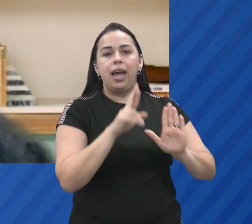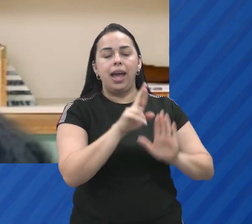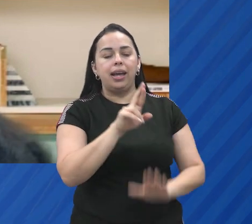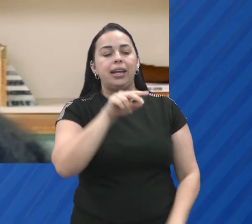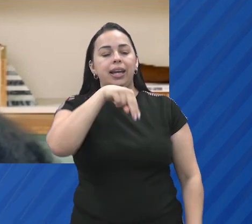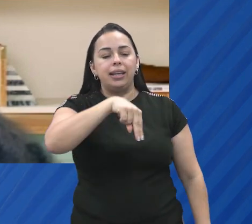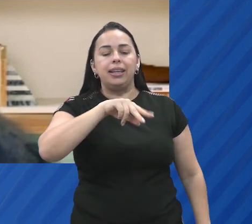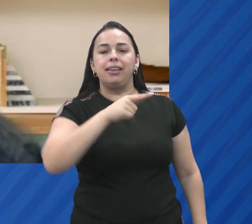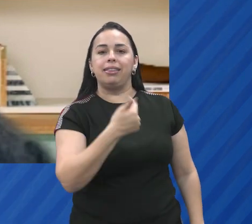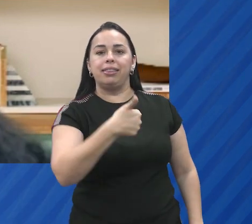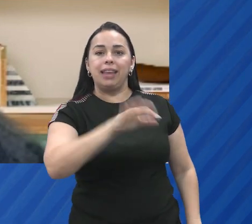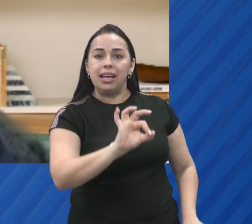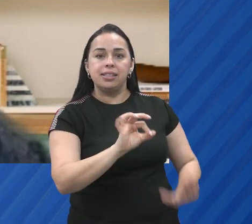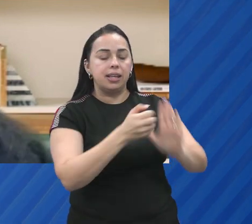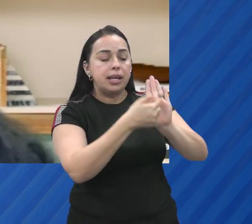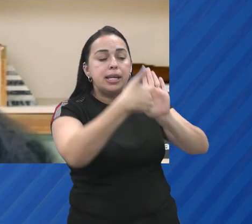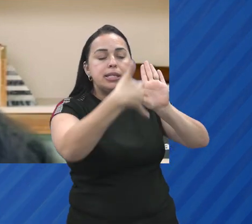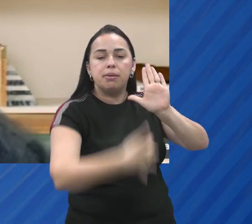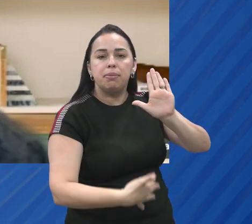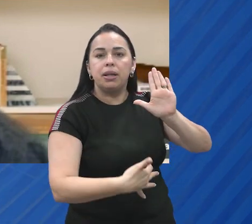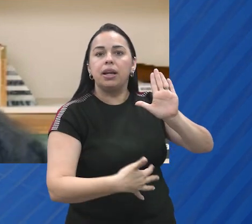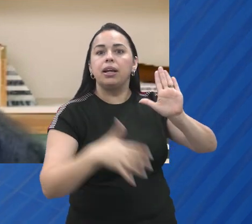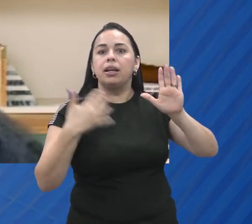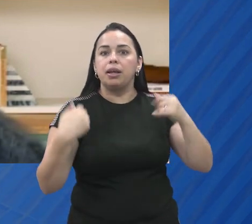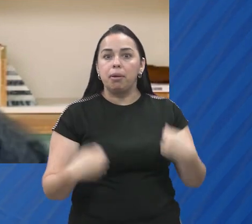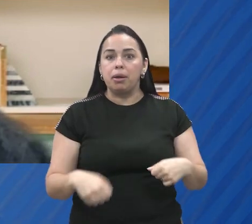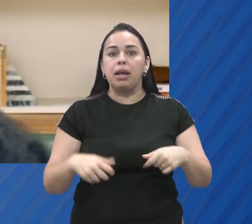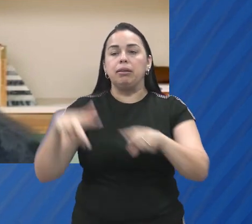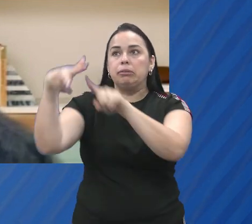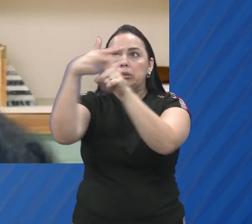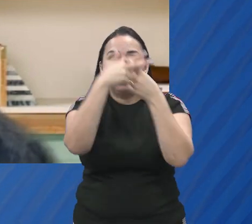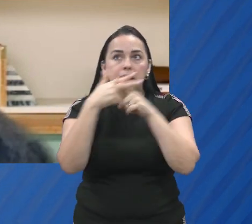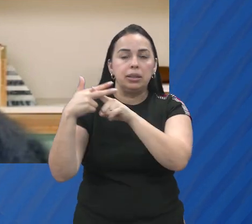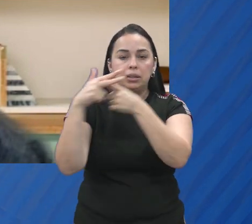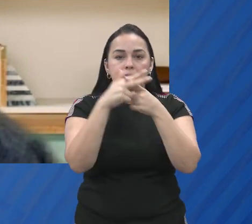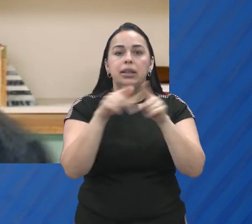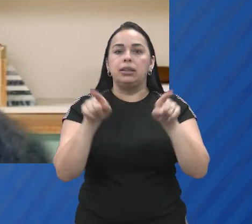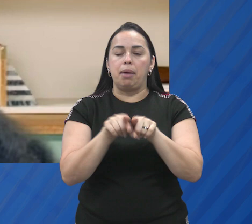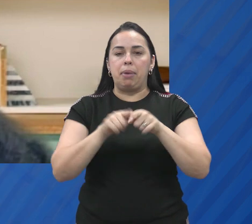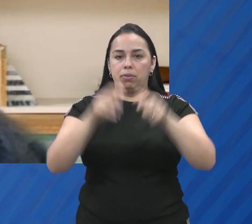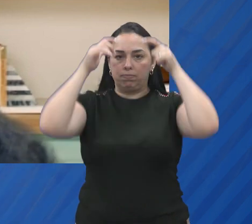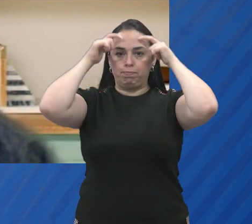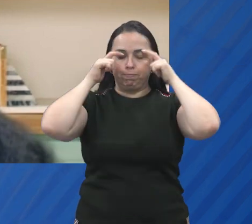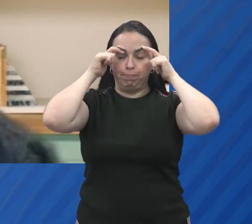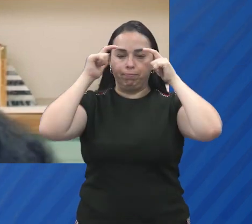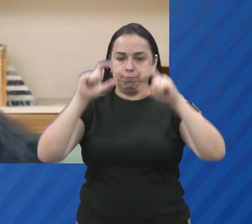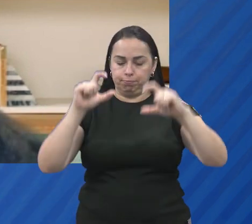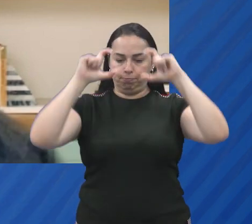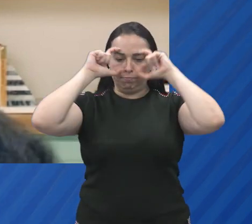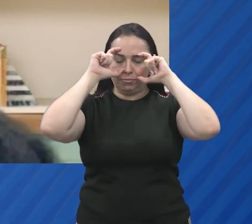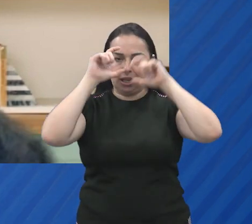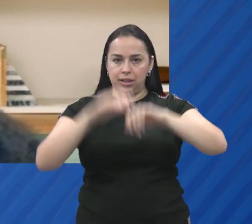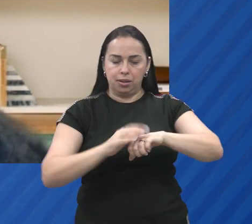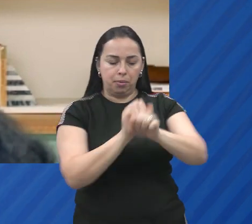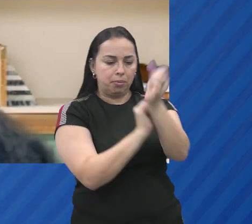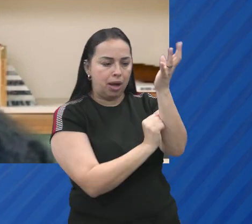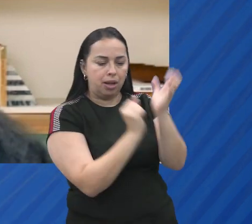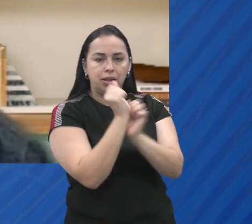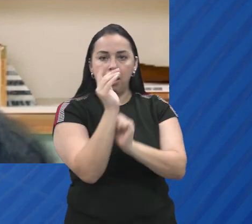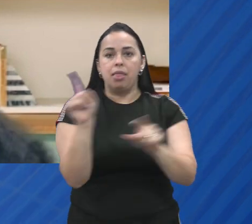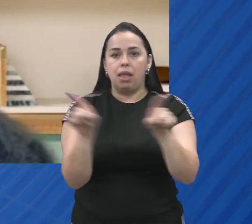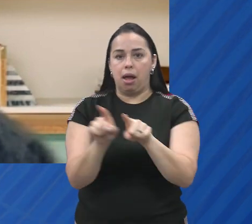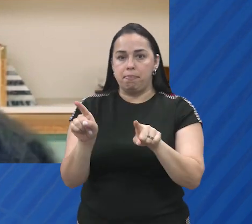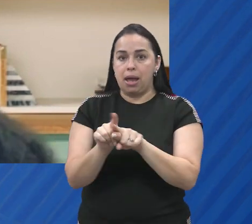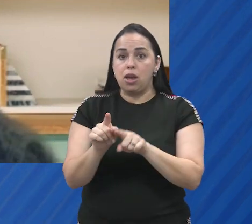a NR10, que ela fala sobre procedimentos em elétrica e o correto uso de EPIs e as